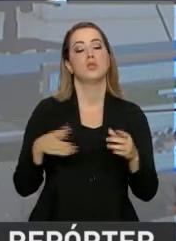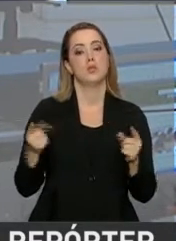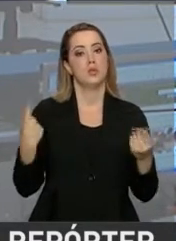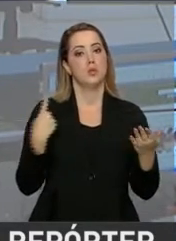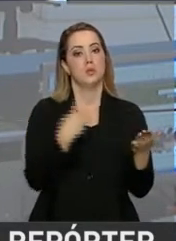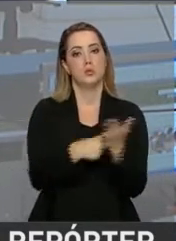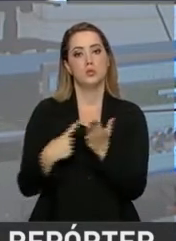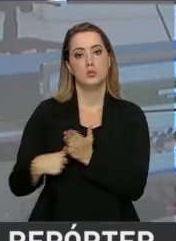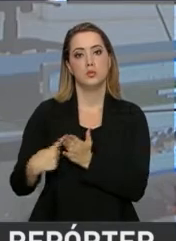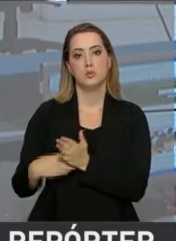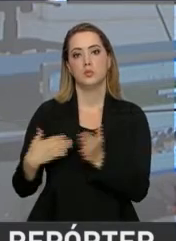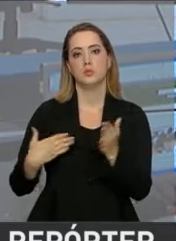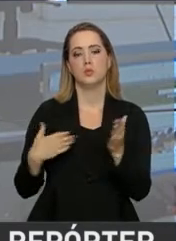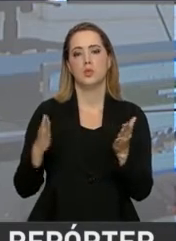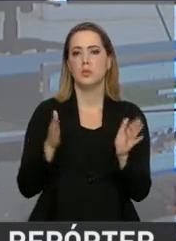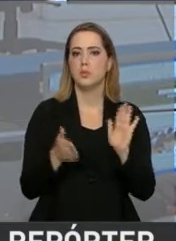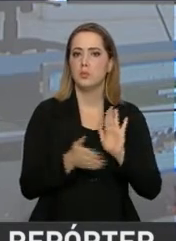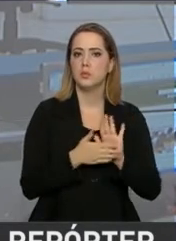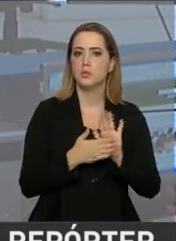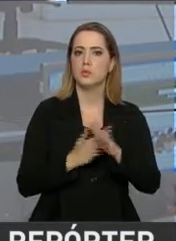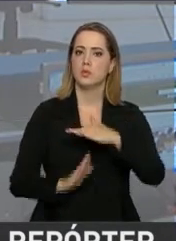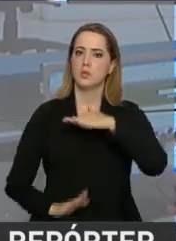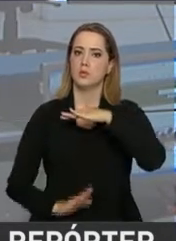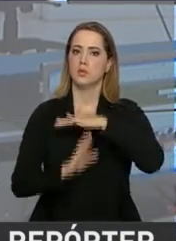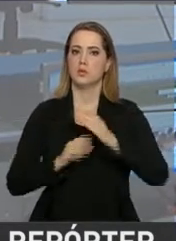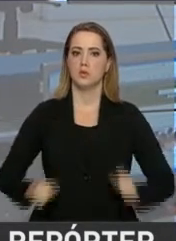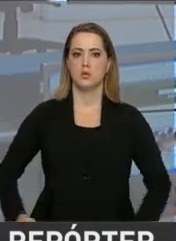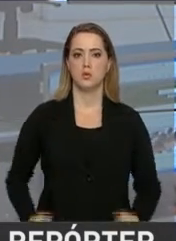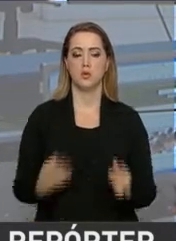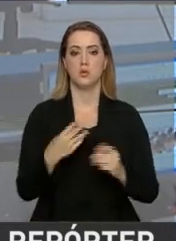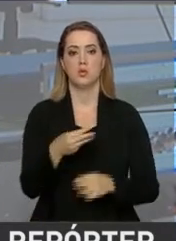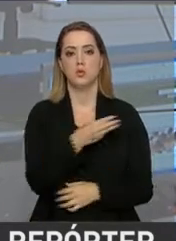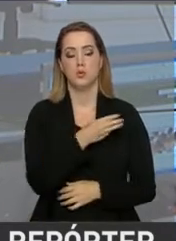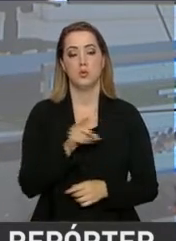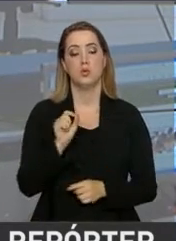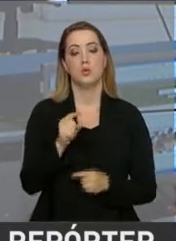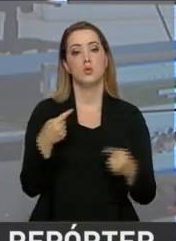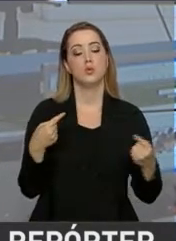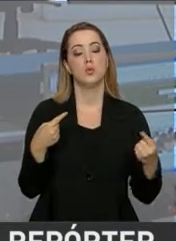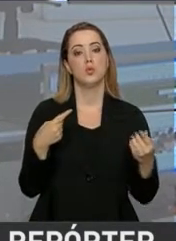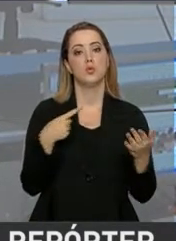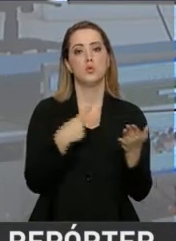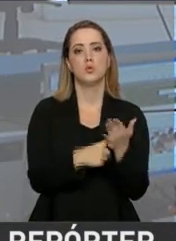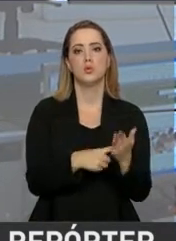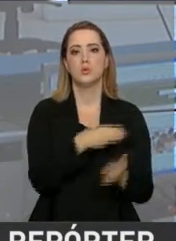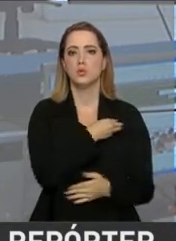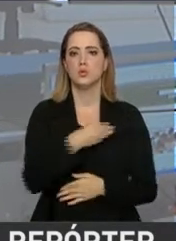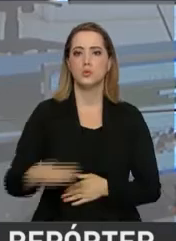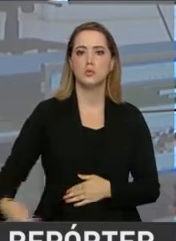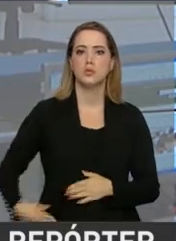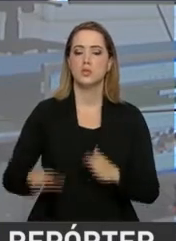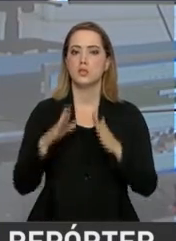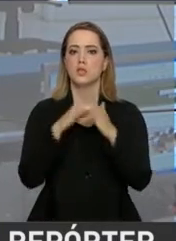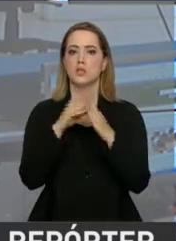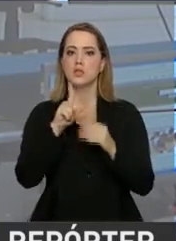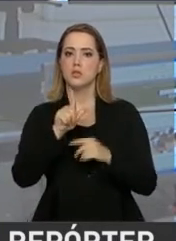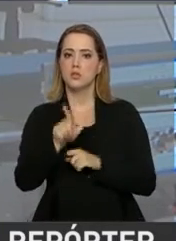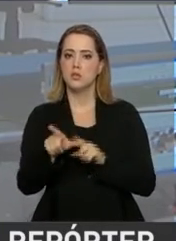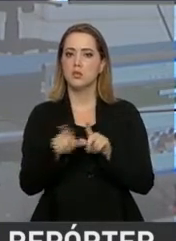pela aprovação da proposta que cria um limite de gastos públicos de acordo com o ministro chefe da casa civil eliseu padilha